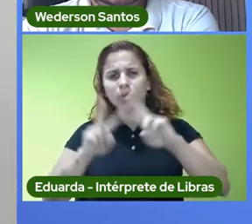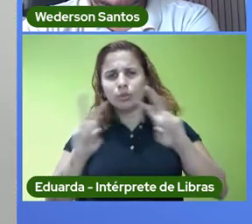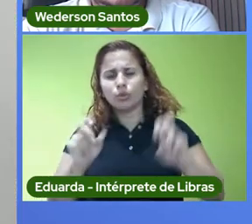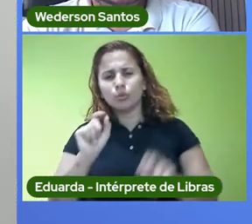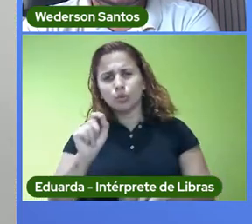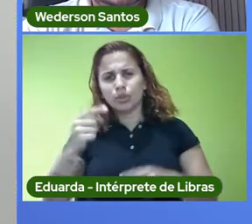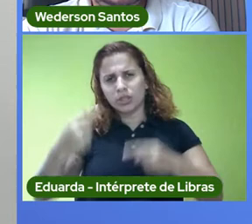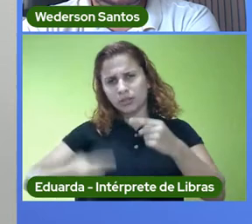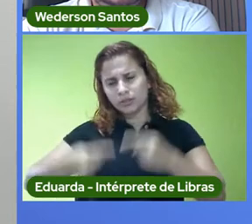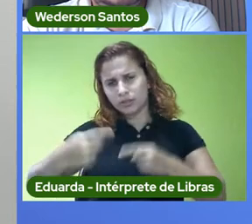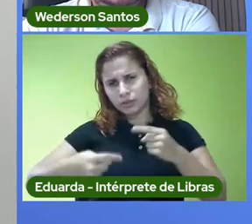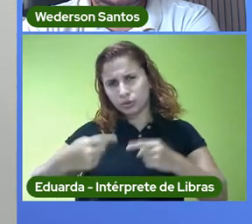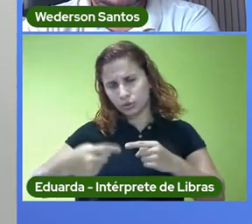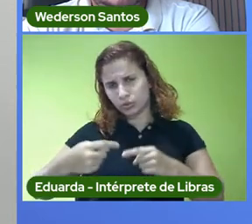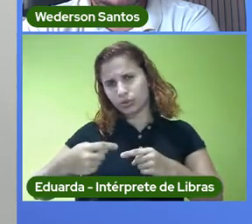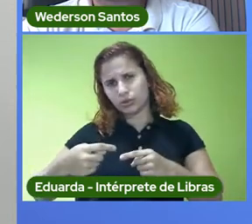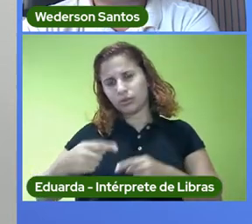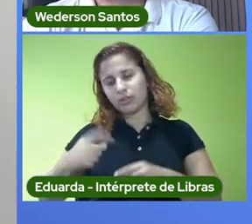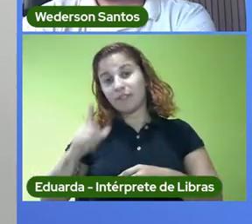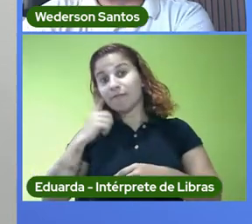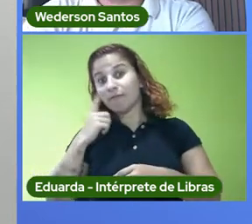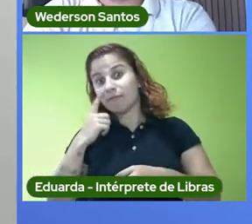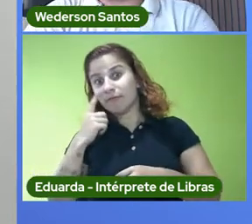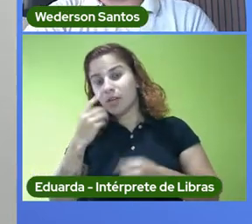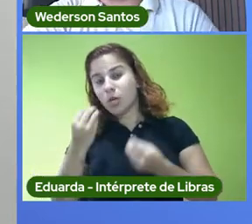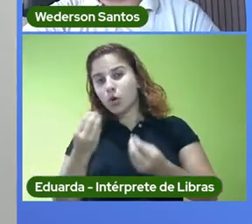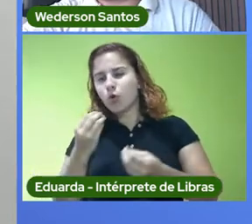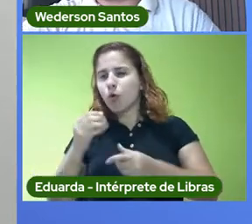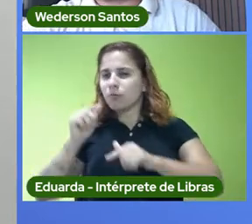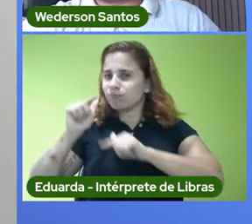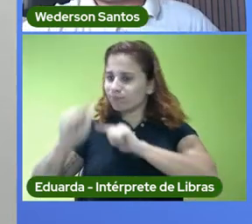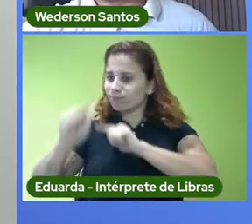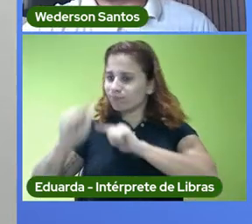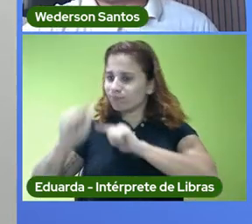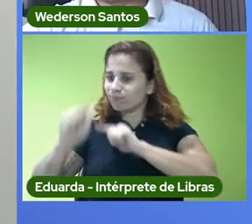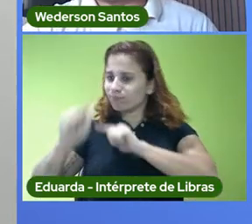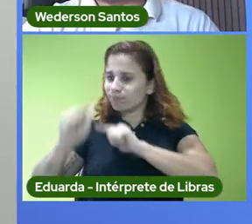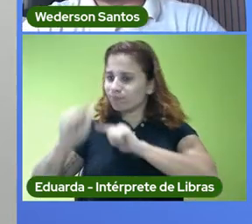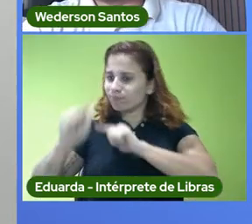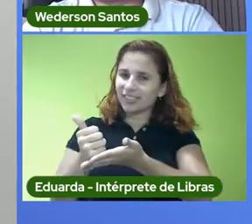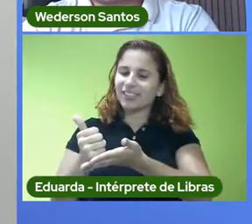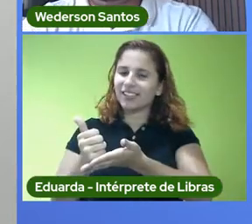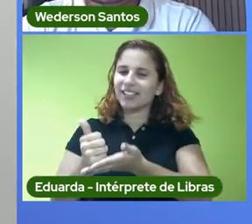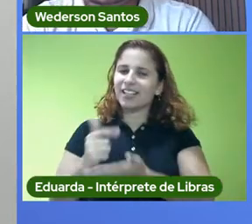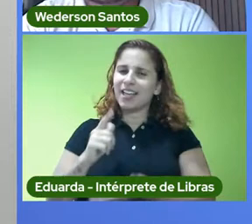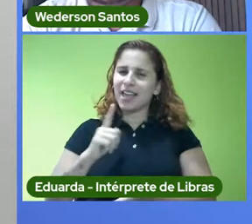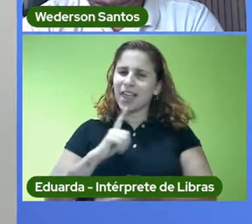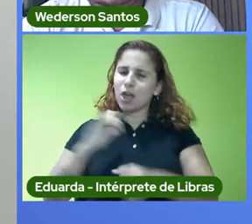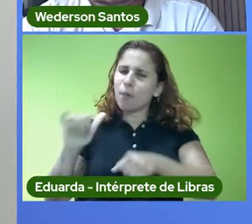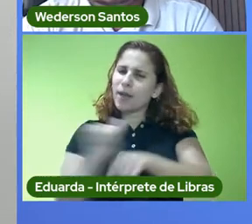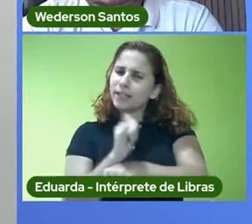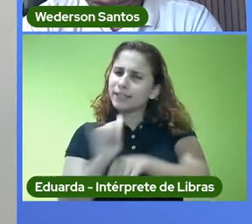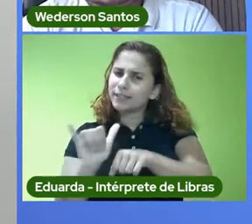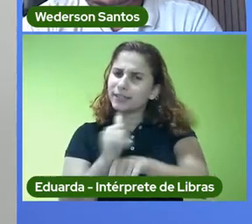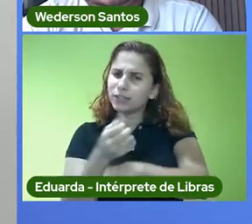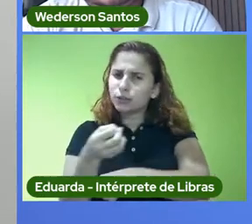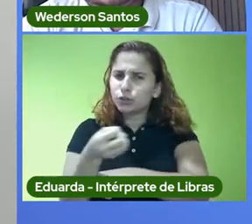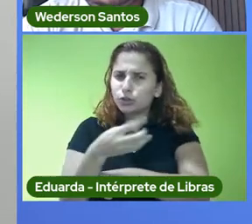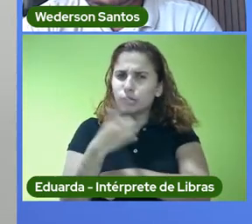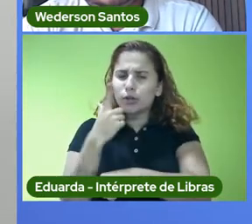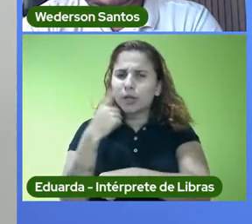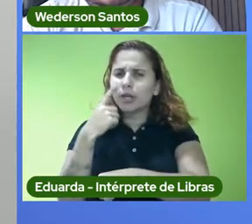trouxe e apostado muito no emprego apoiado, né, como uma estratégia nova de debate e fazendo uma reflexão